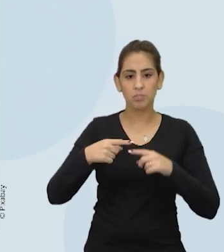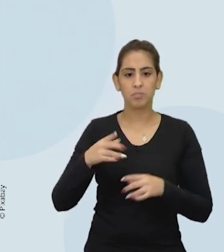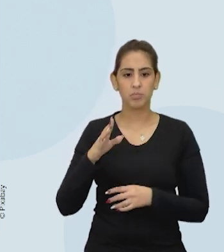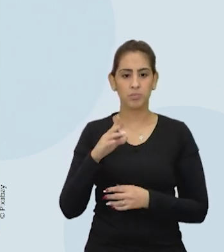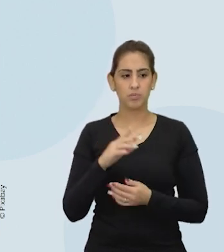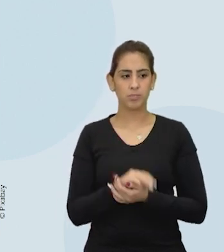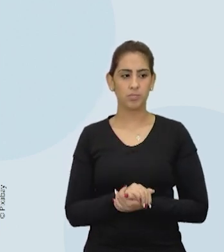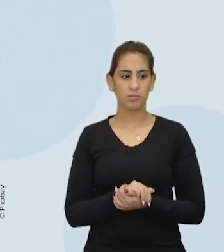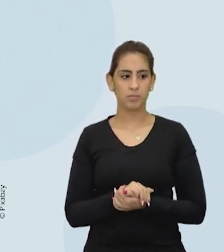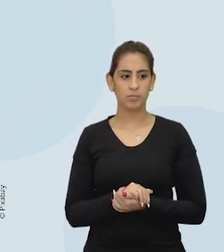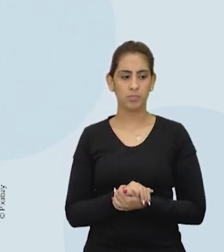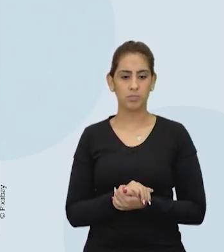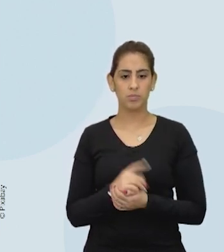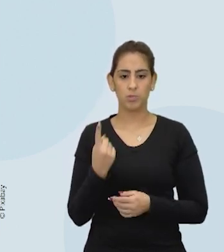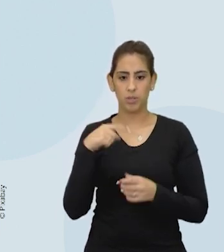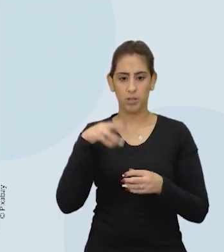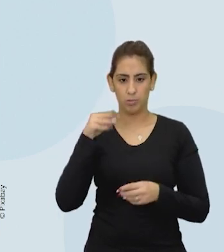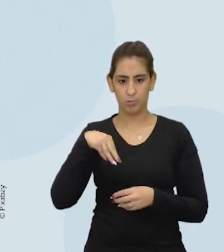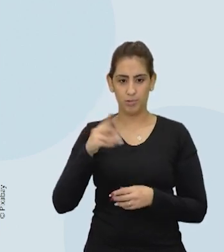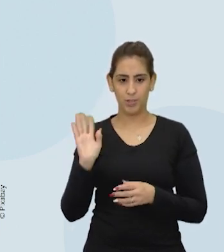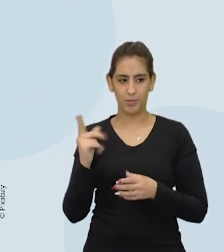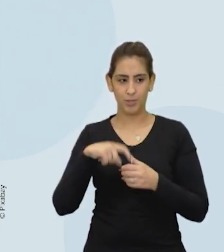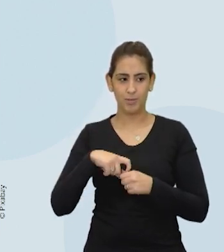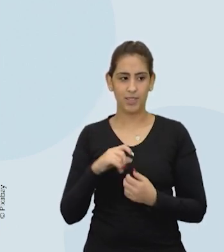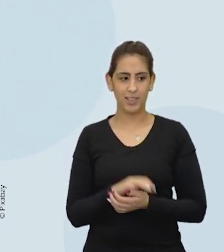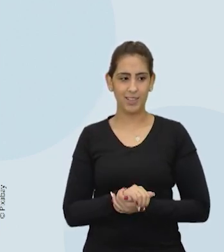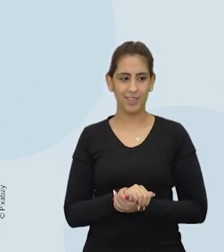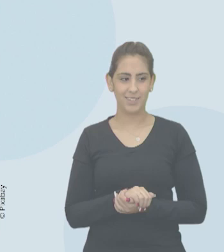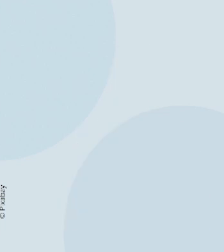1 minuto e já voltamos.